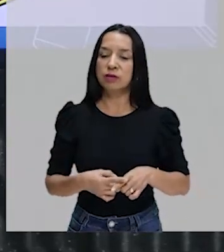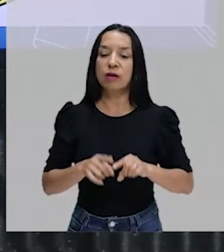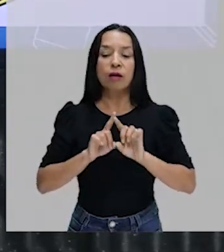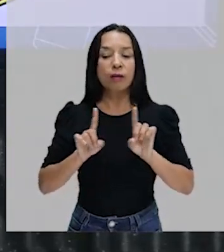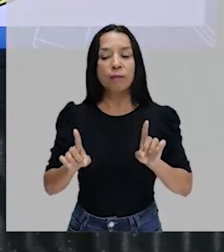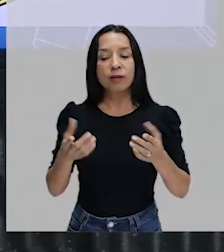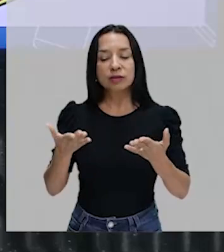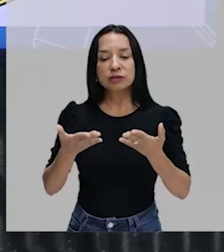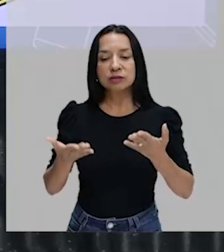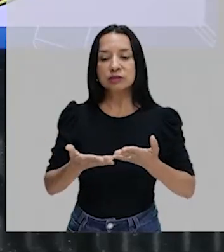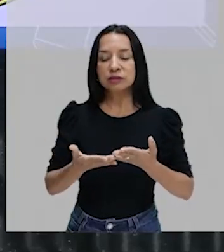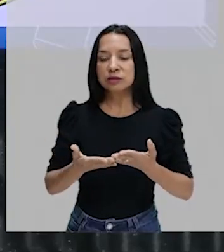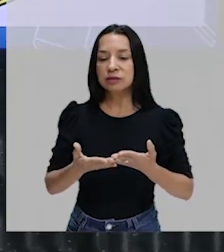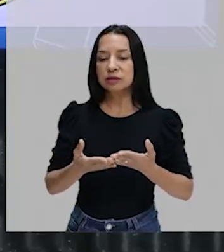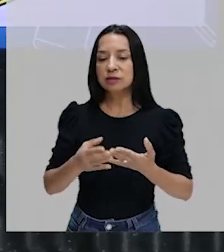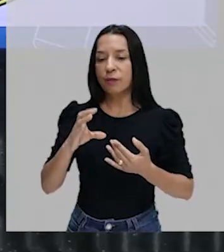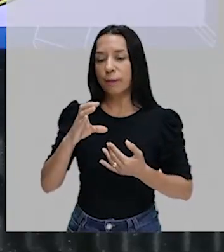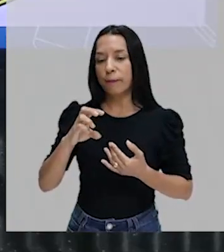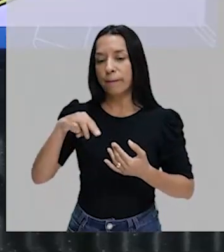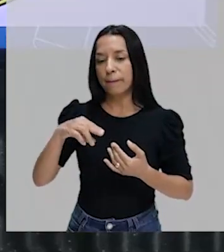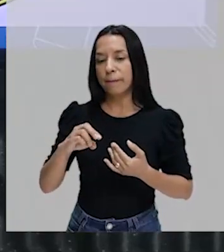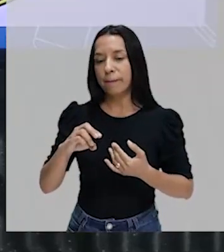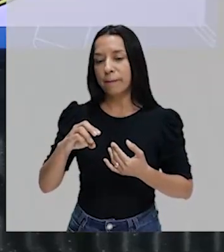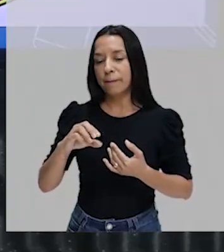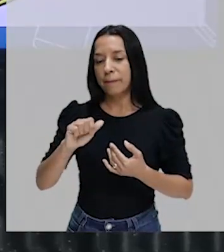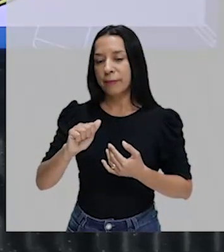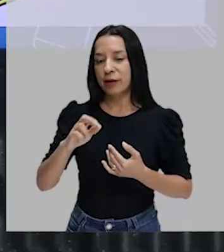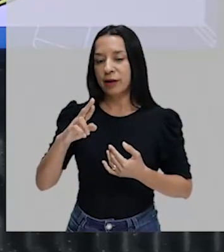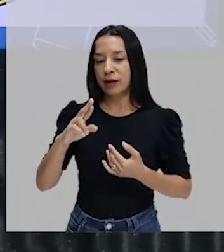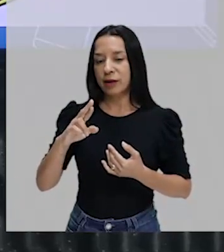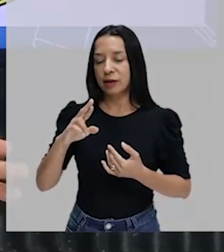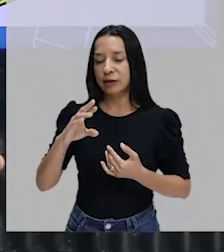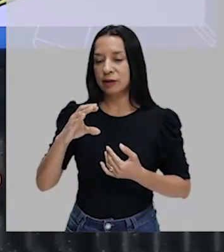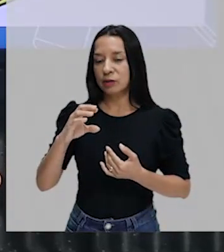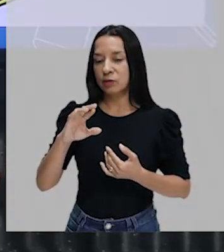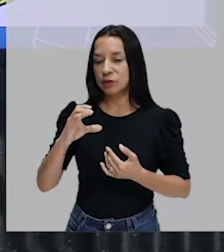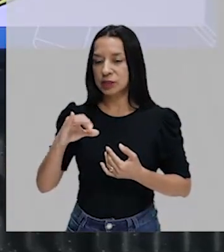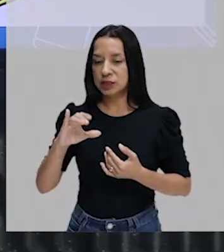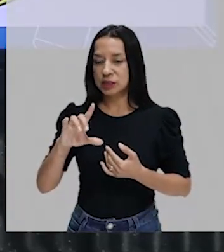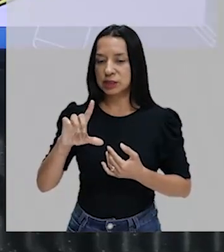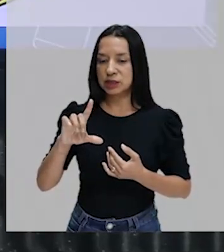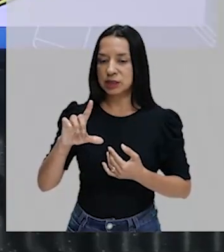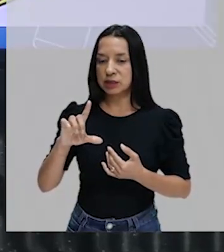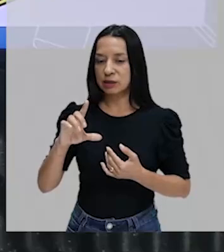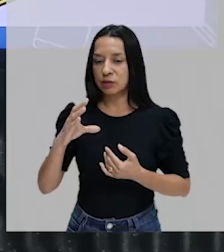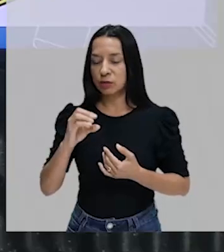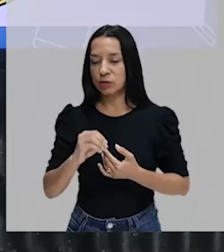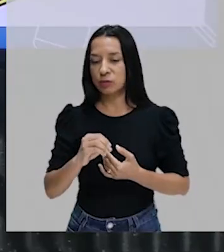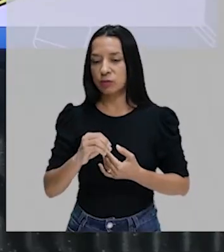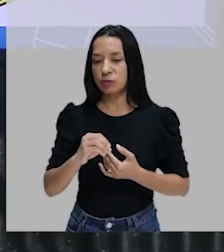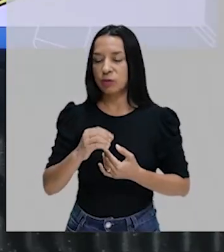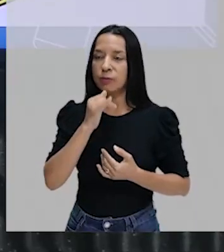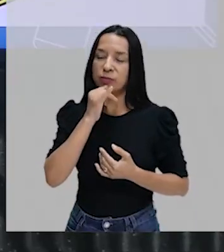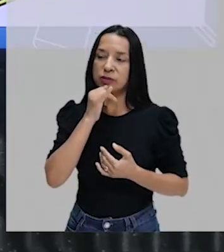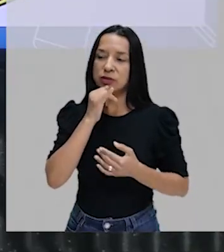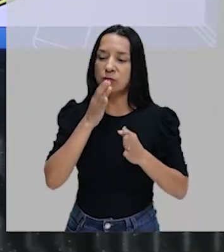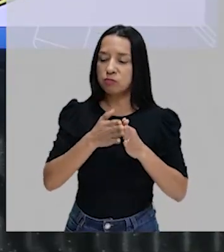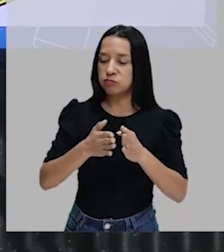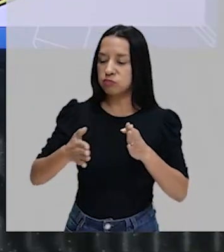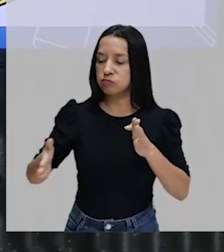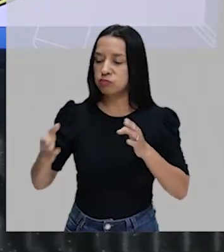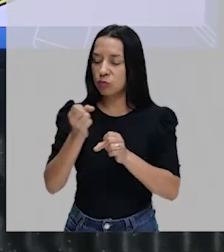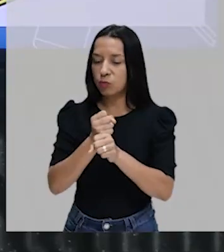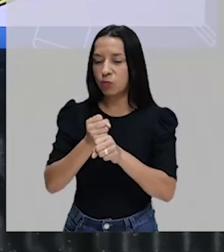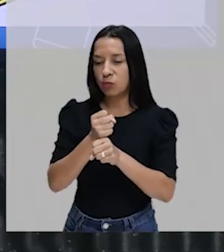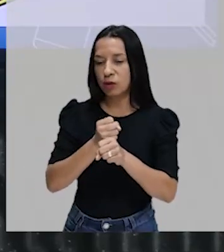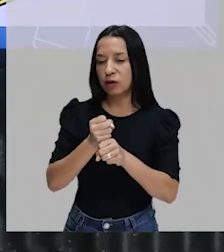vamos colocar aqui como um macrociclo tendo duração de 1 ano, uma temporada, dividido ali em 12 meses. O